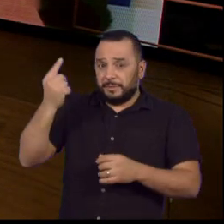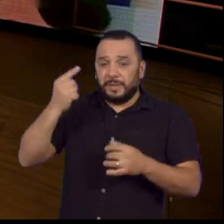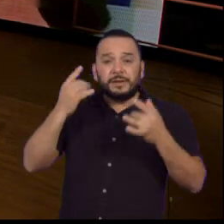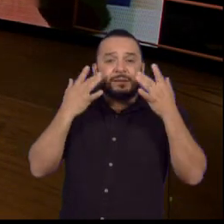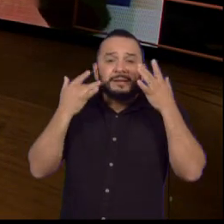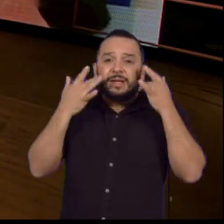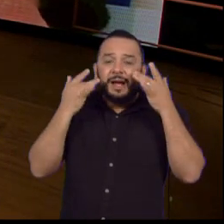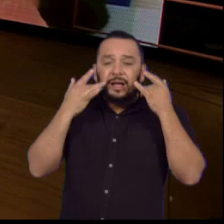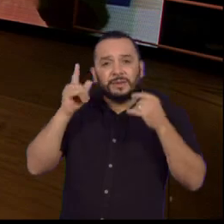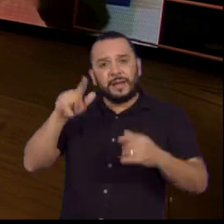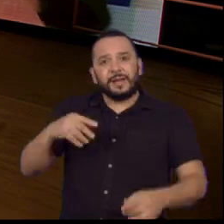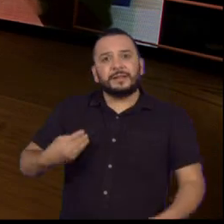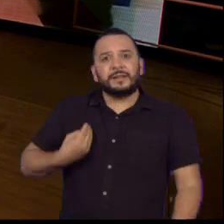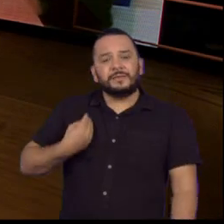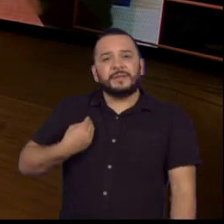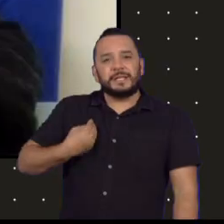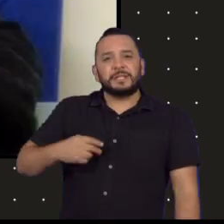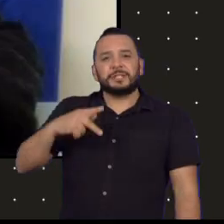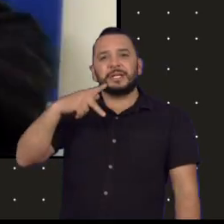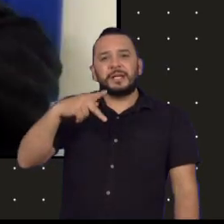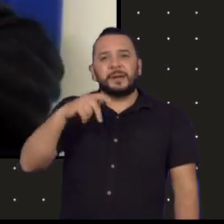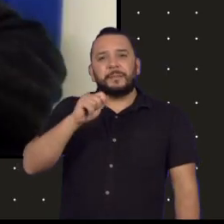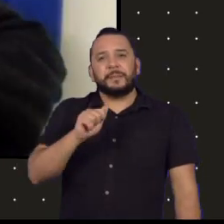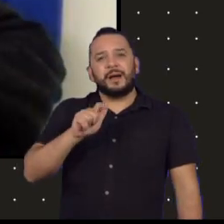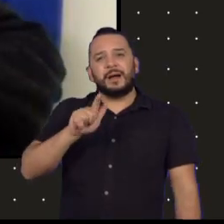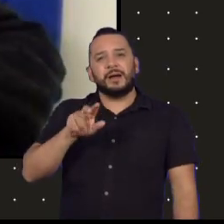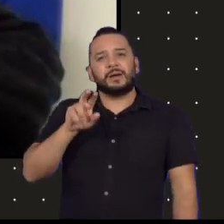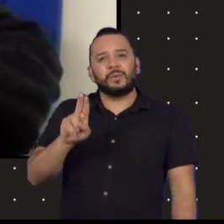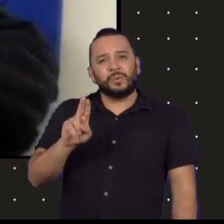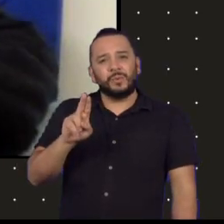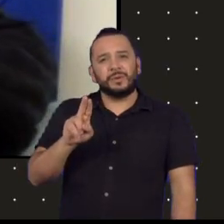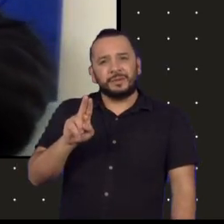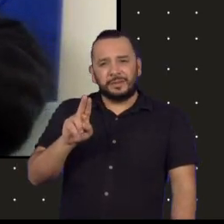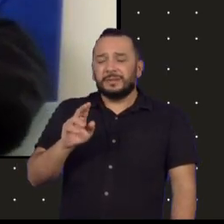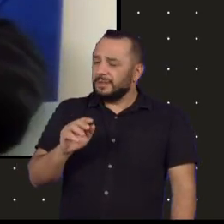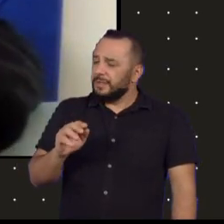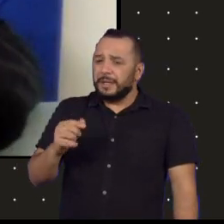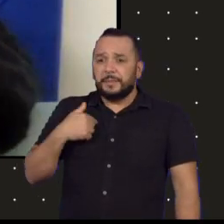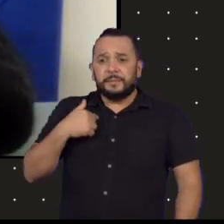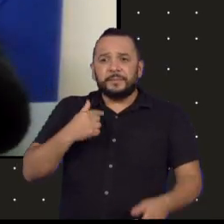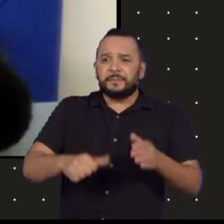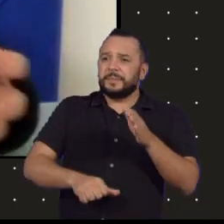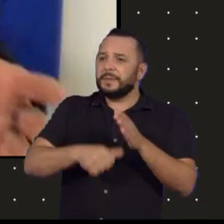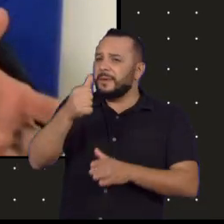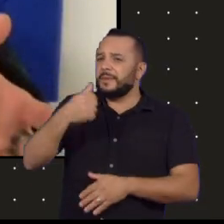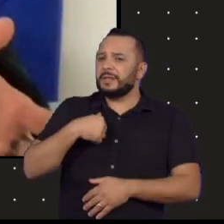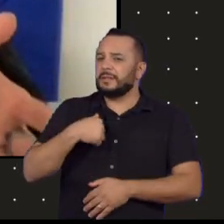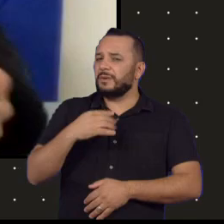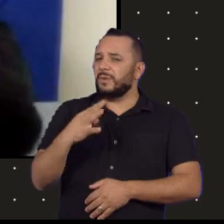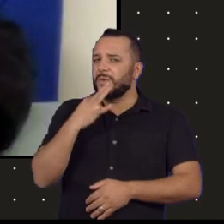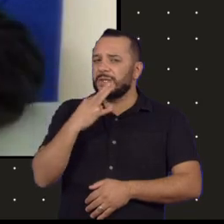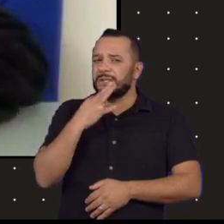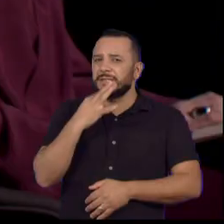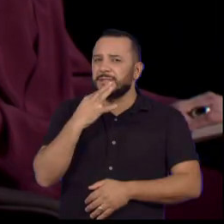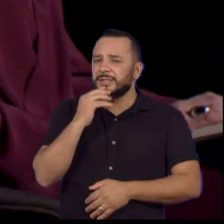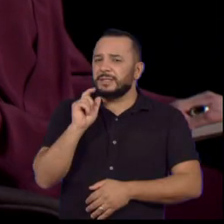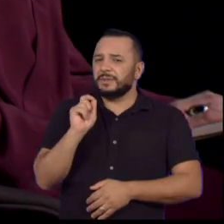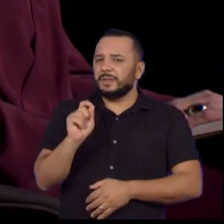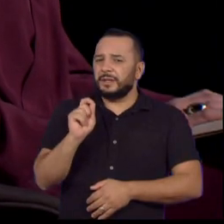na vida e na obra de Pagu, que foi a primeira vez também que eu fiquei conhecendo